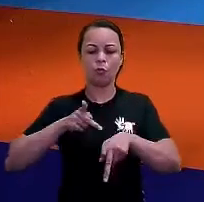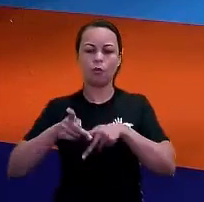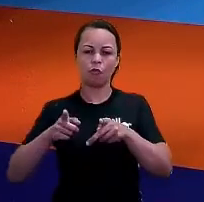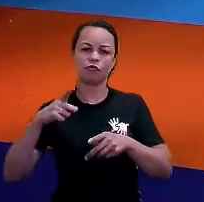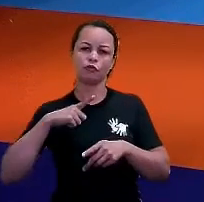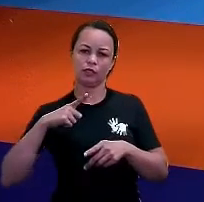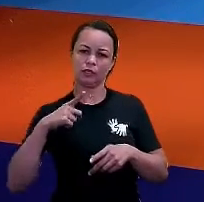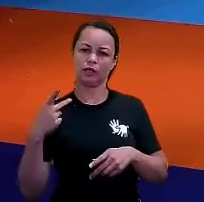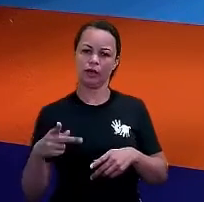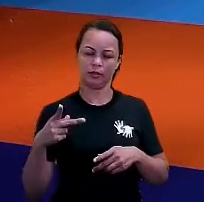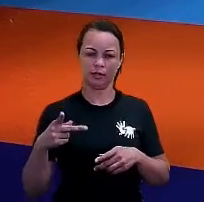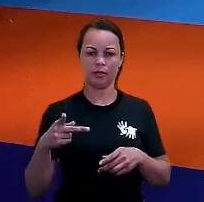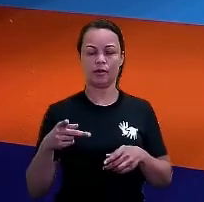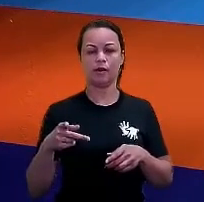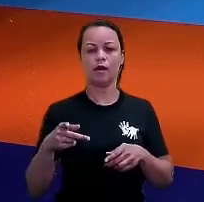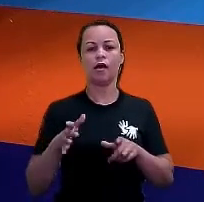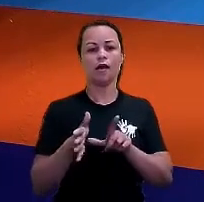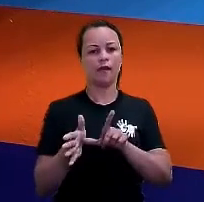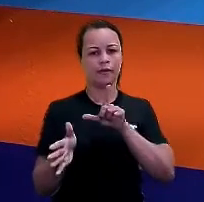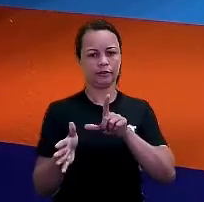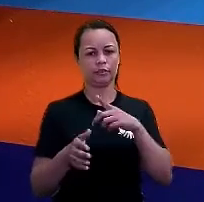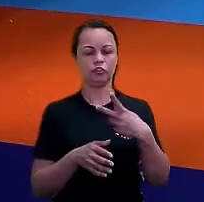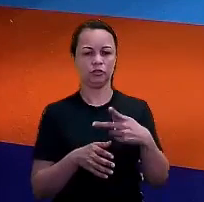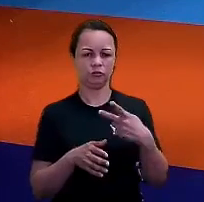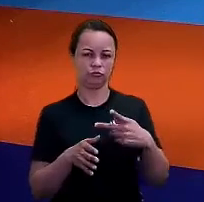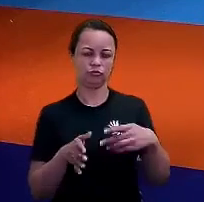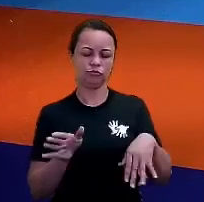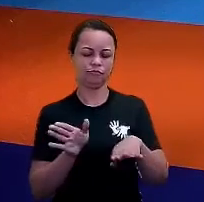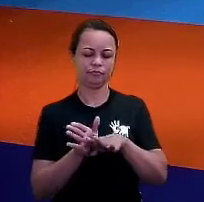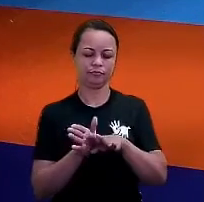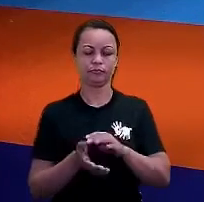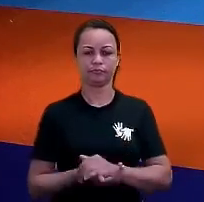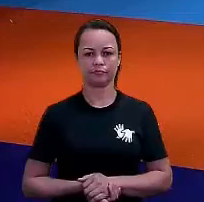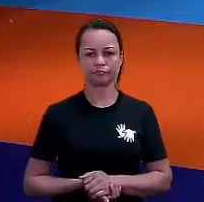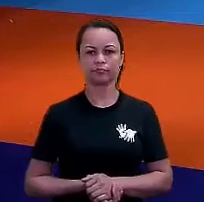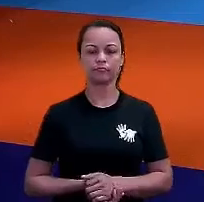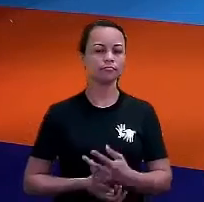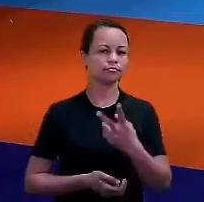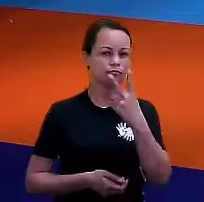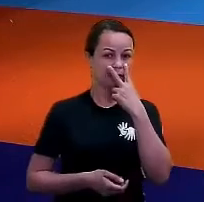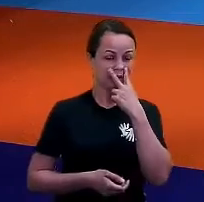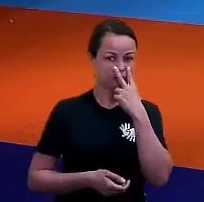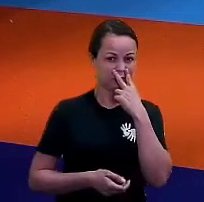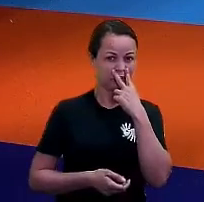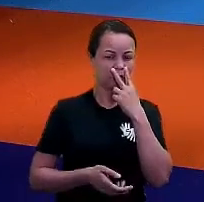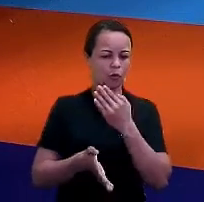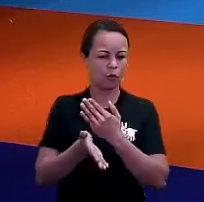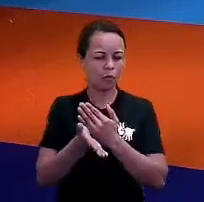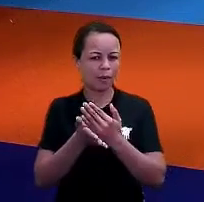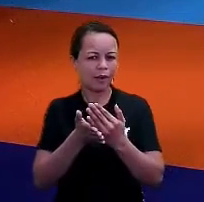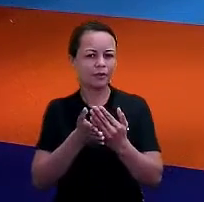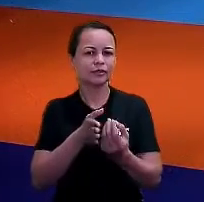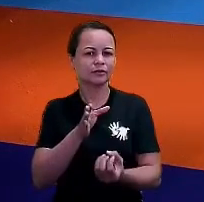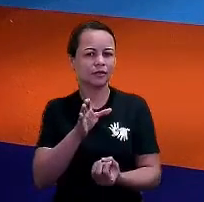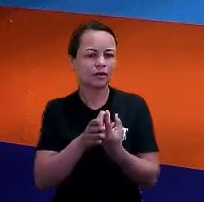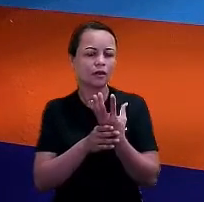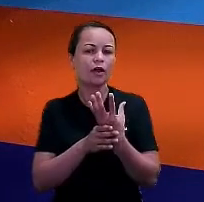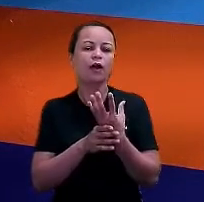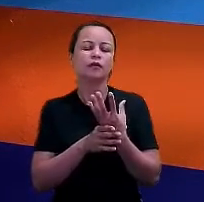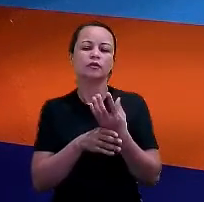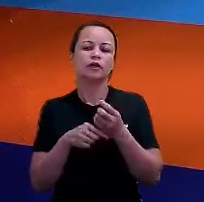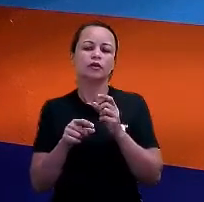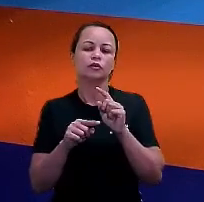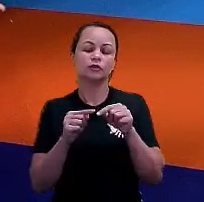tinham aqui antes da sua chegada. Então, Vitória de Santo Antão, ela passa a existir, pessoal, logo